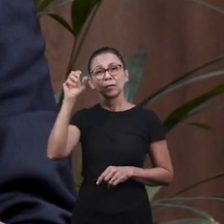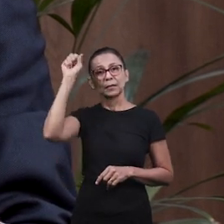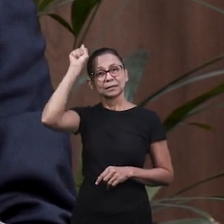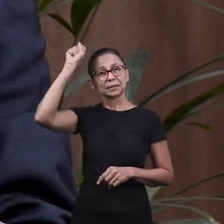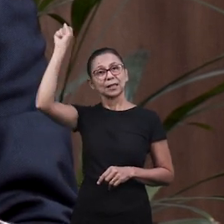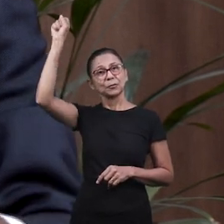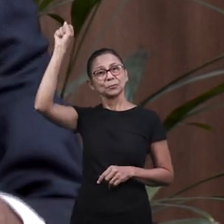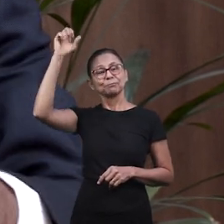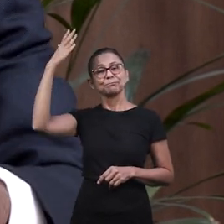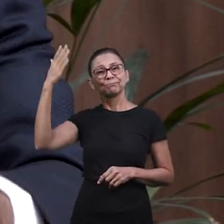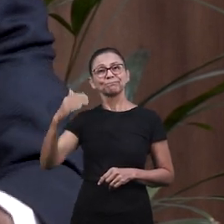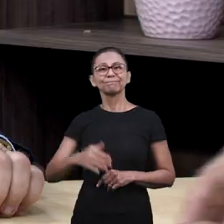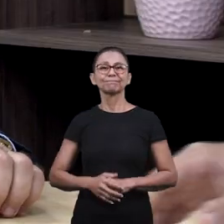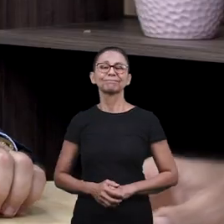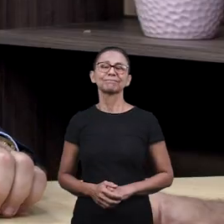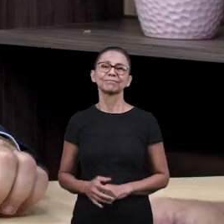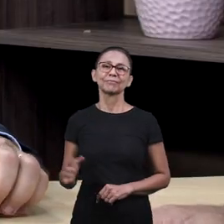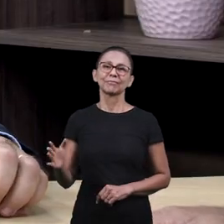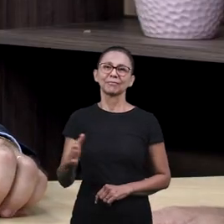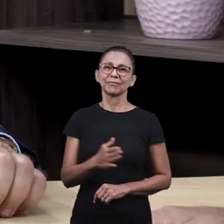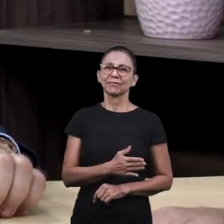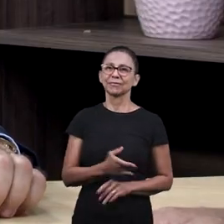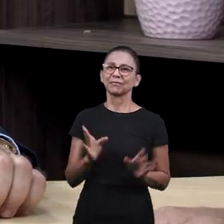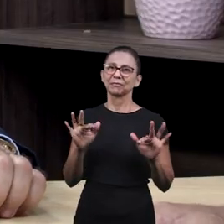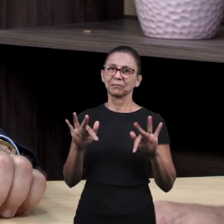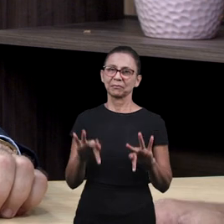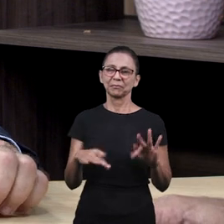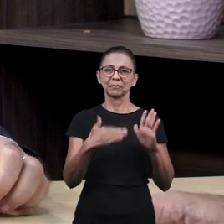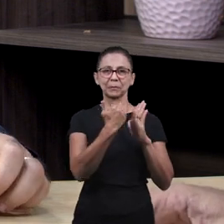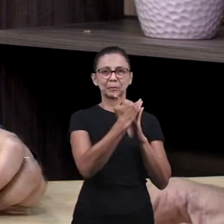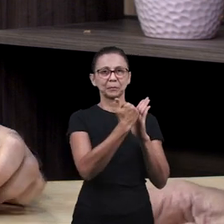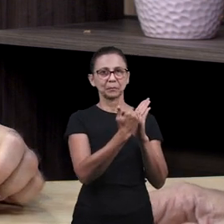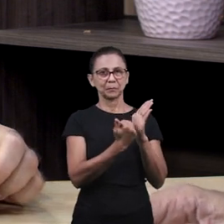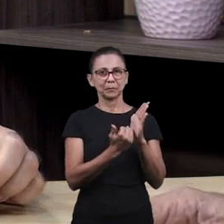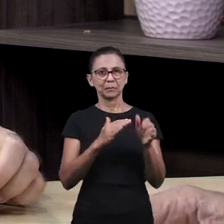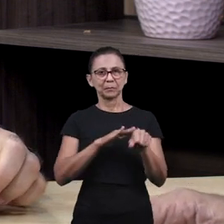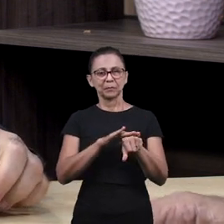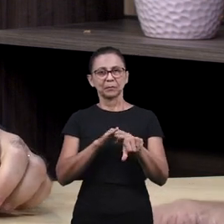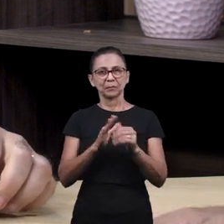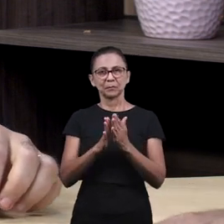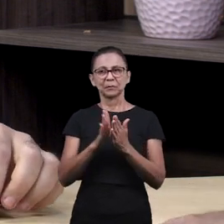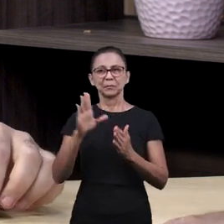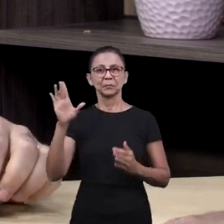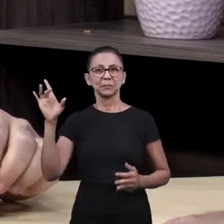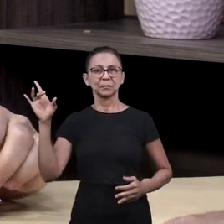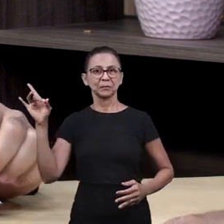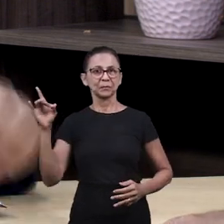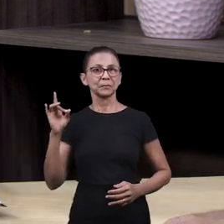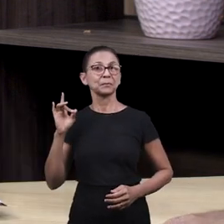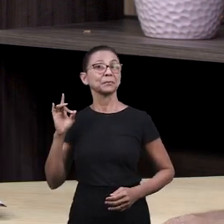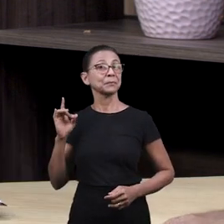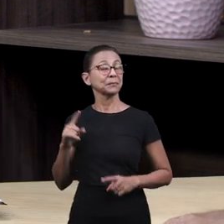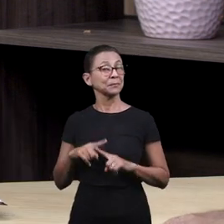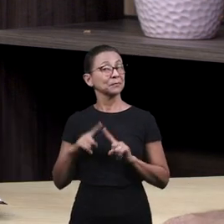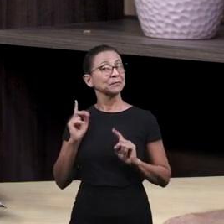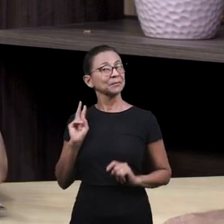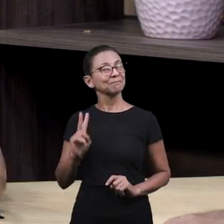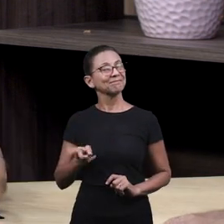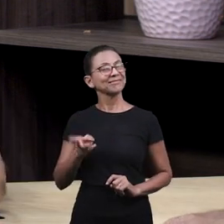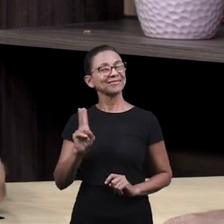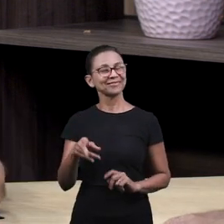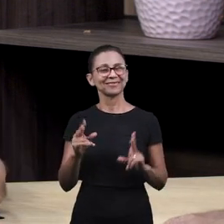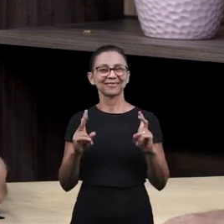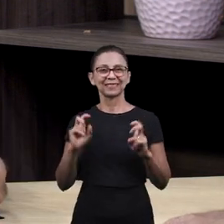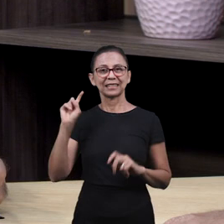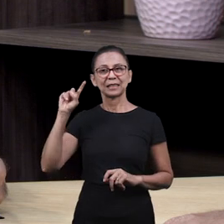vida dele. Né? Amém. Muito bem, nós estamos chegando ao final dessa edição do programa Conversas Bíblicas, mas vamos continuar